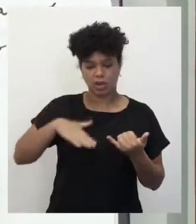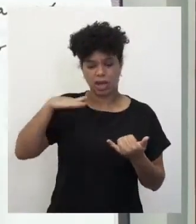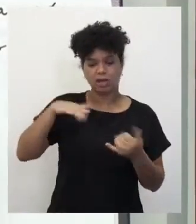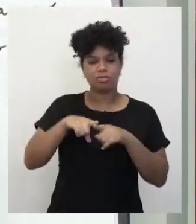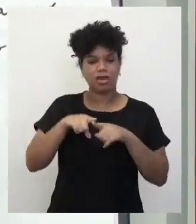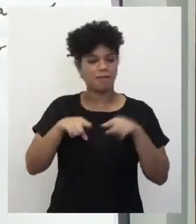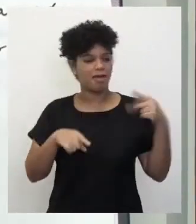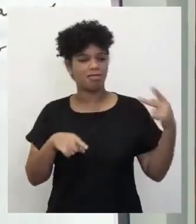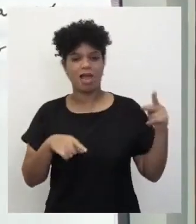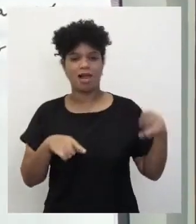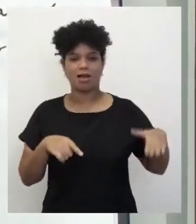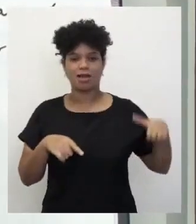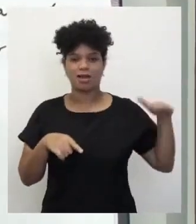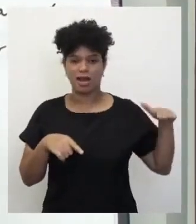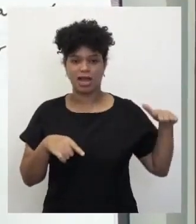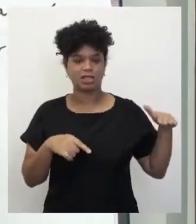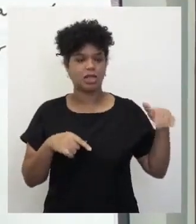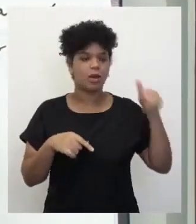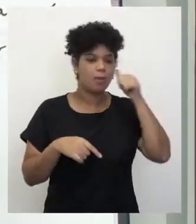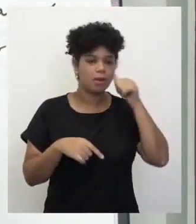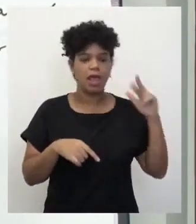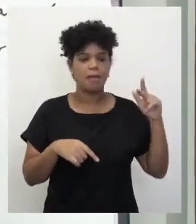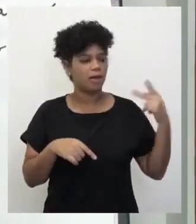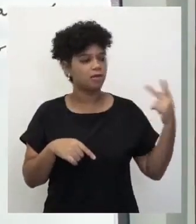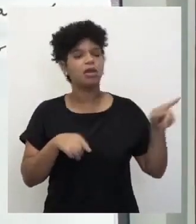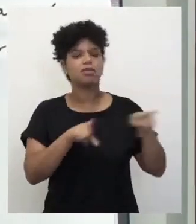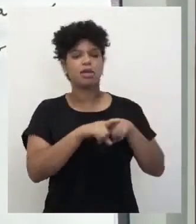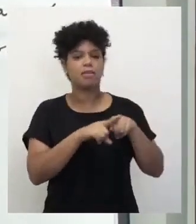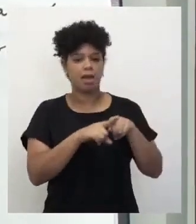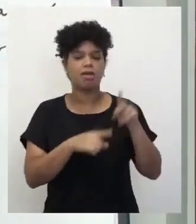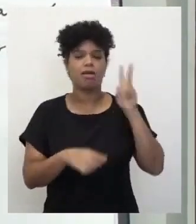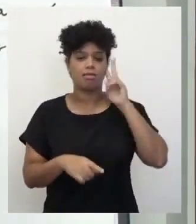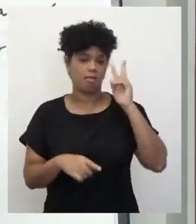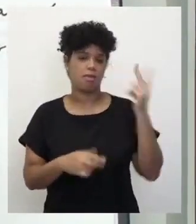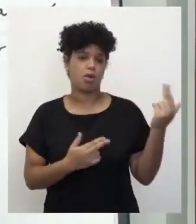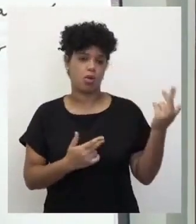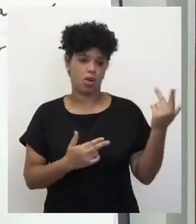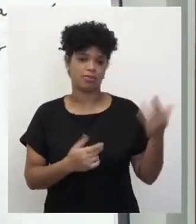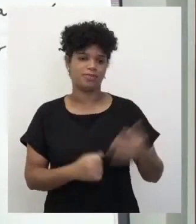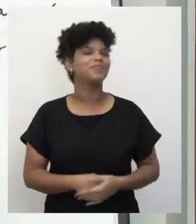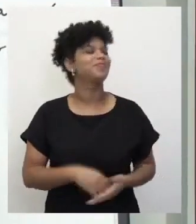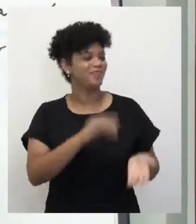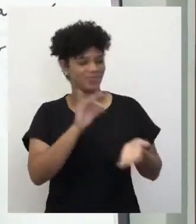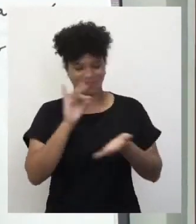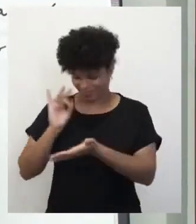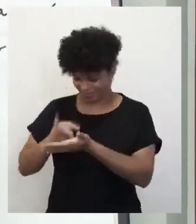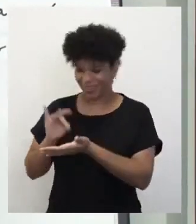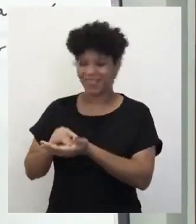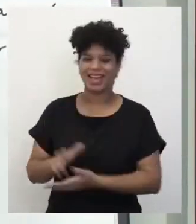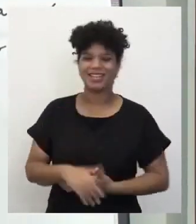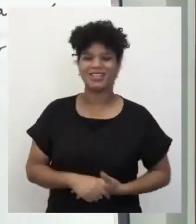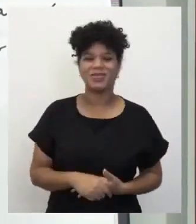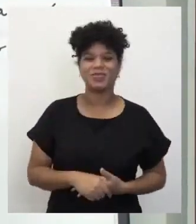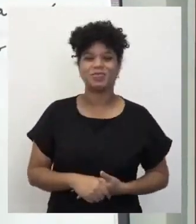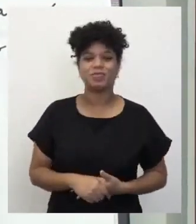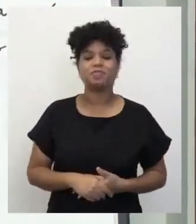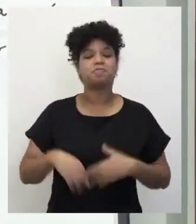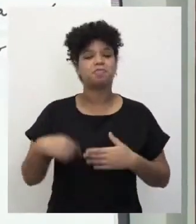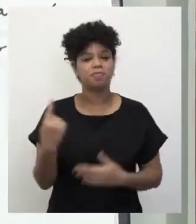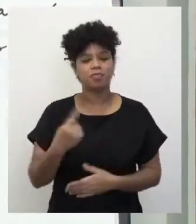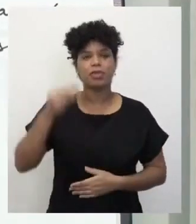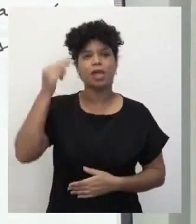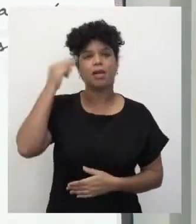lembrar, né? As irmãs dele com certeza brincavam também, enfim. Sim, tá? Brincavam mesmo. Então, é comum a gente manter na memória